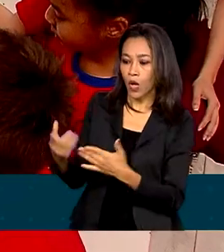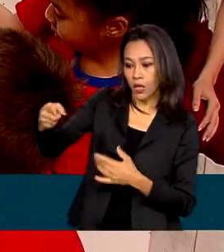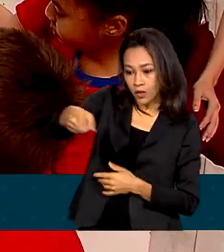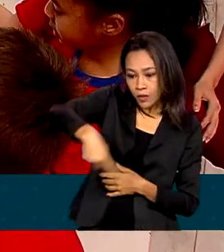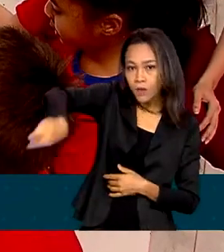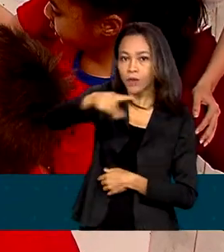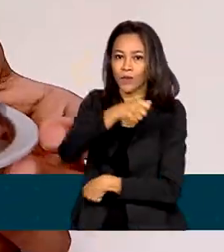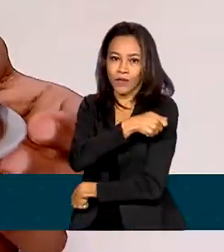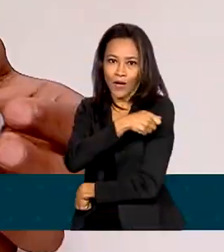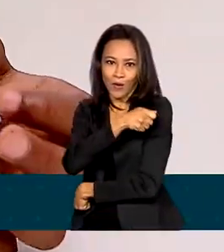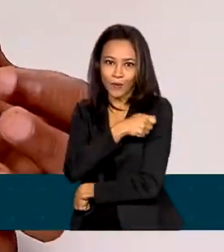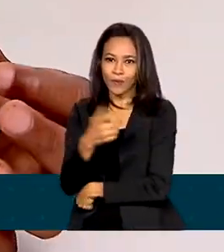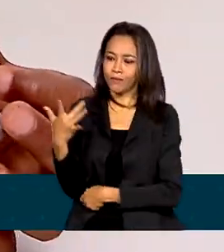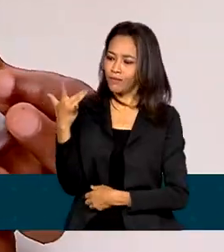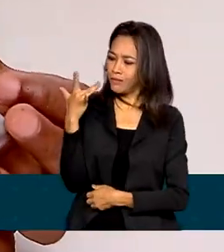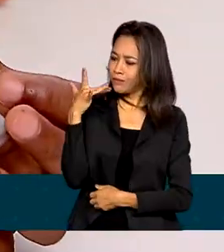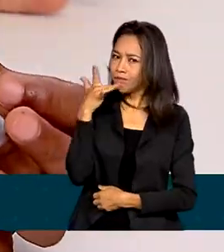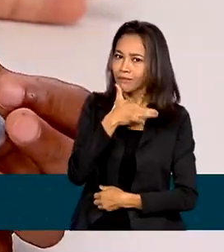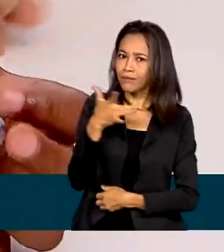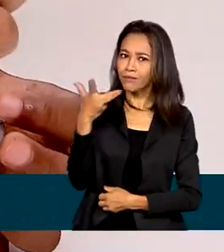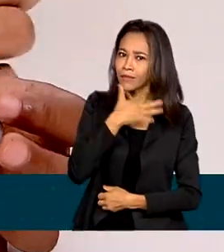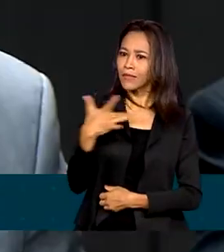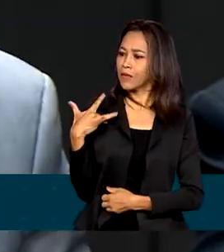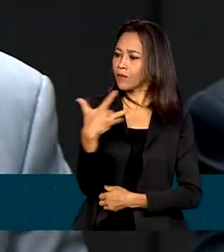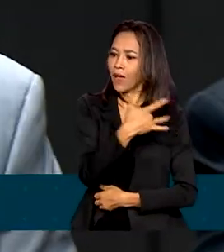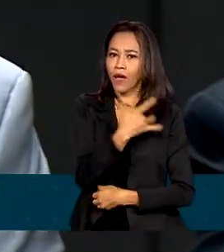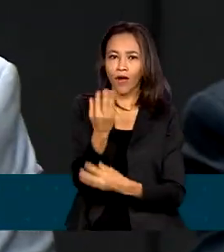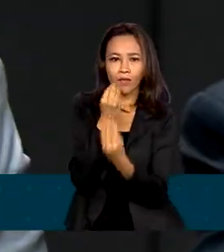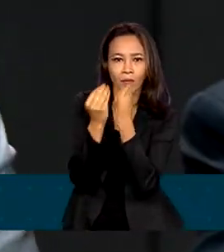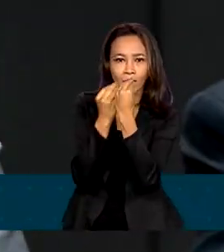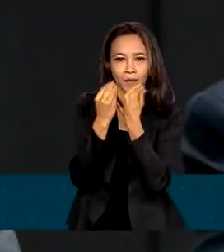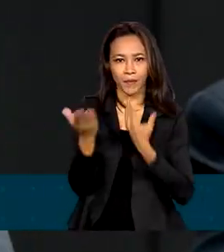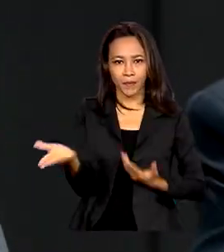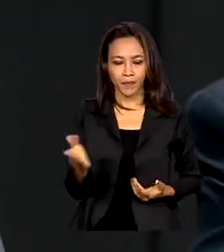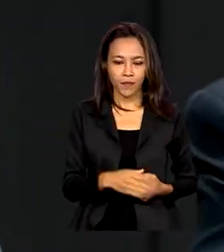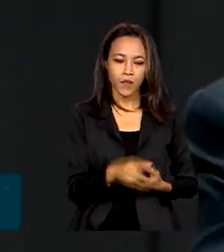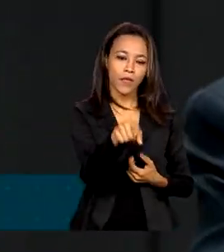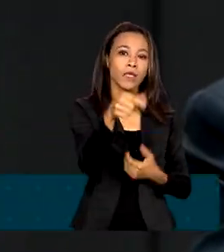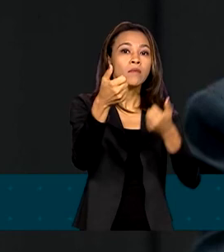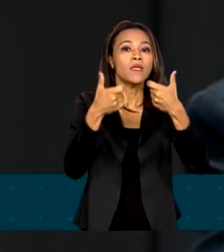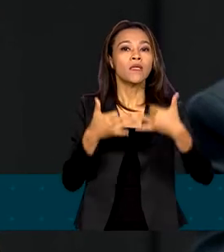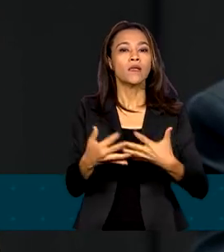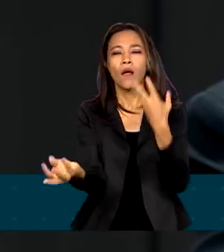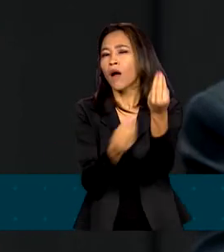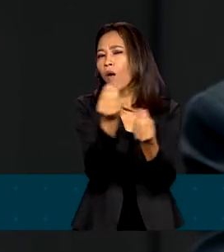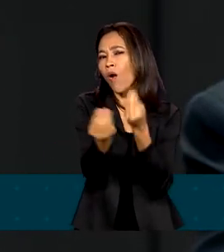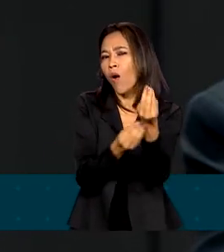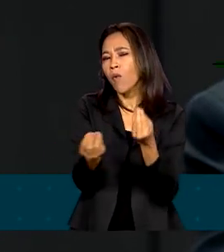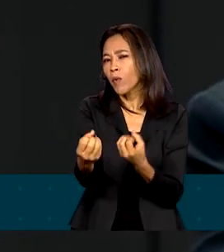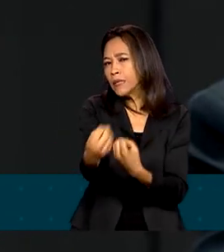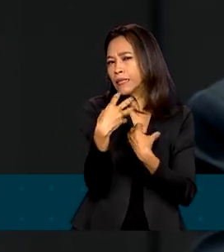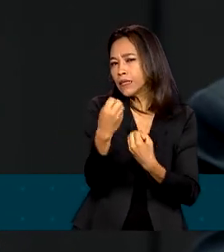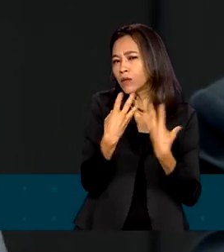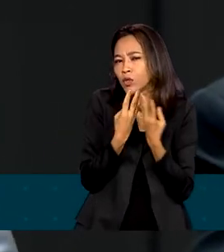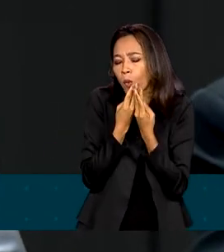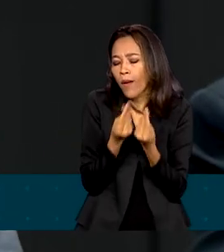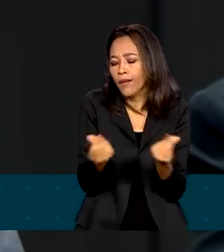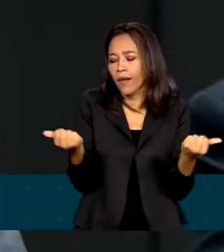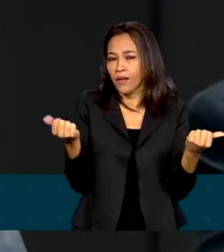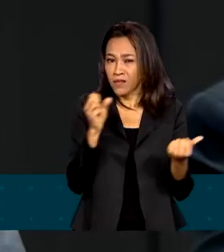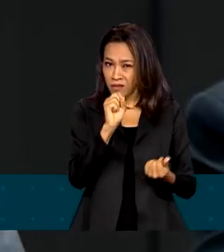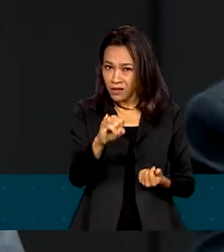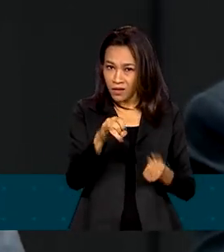alunos passam a ter uma refeição mais saudável. Como é que eu quero uma educação de qualidade se a criança e um jovem não se